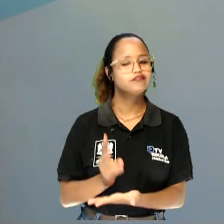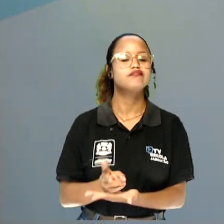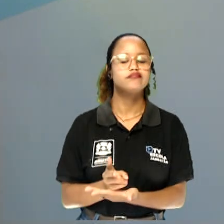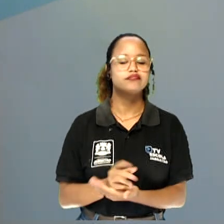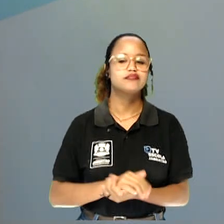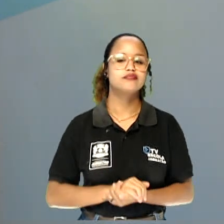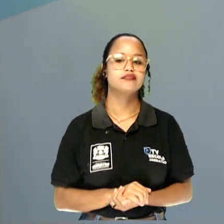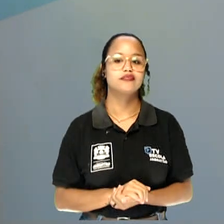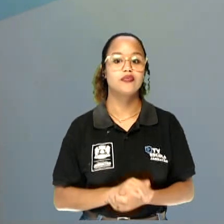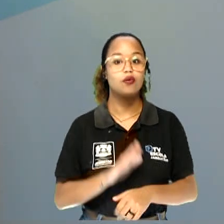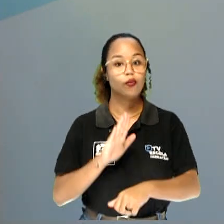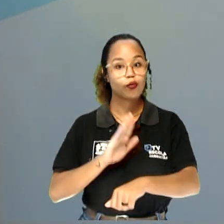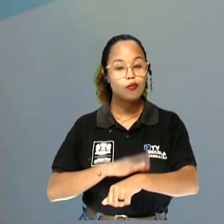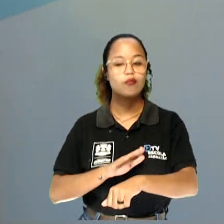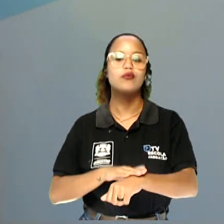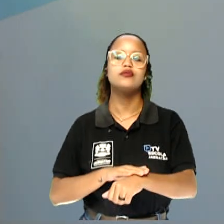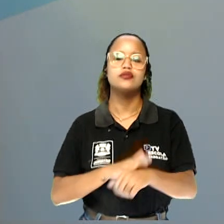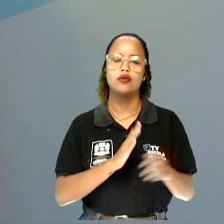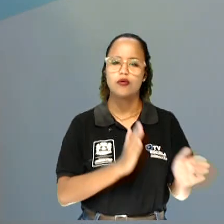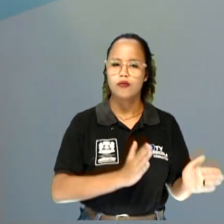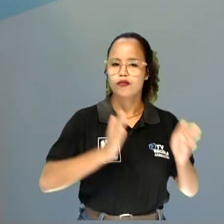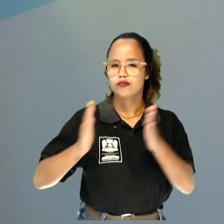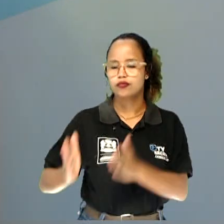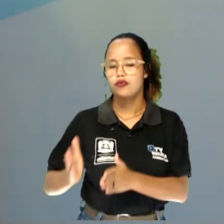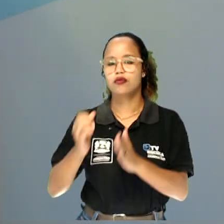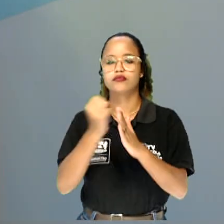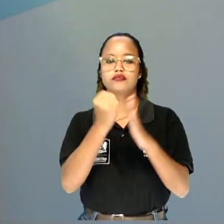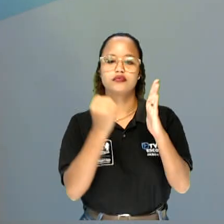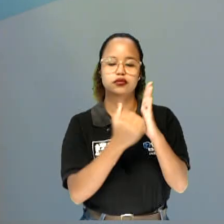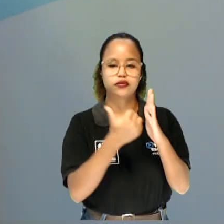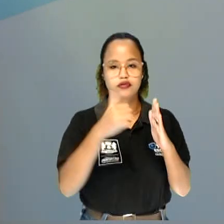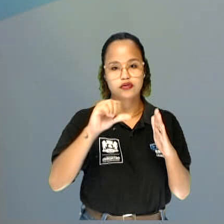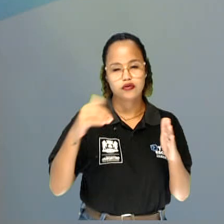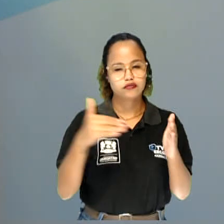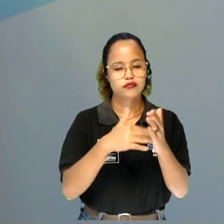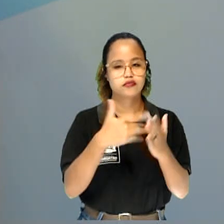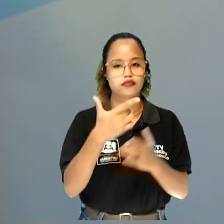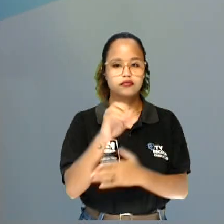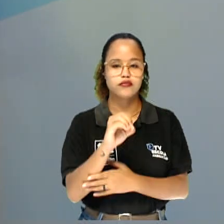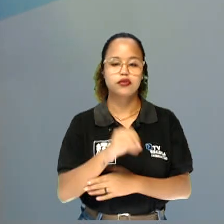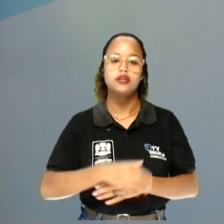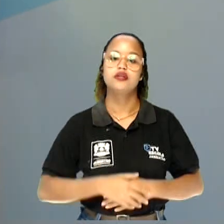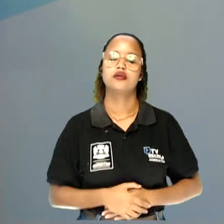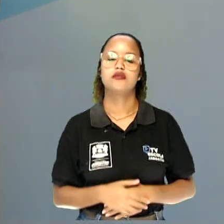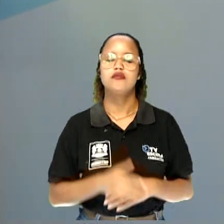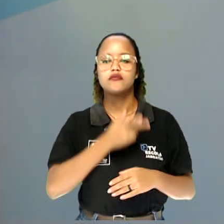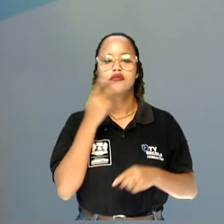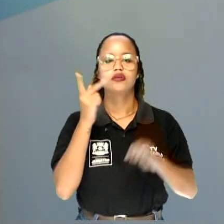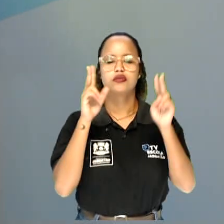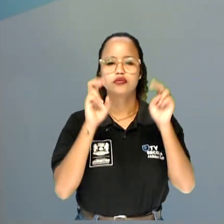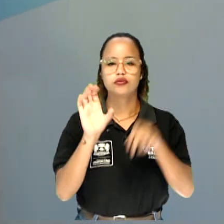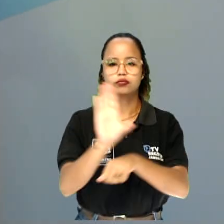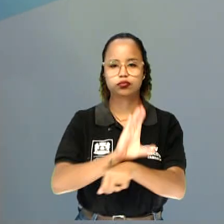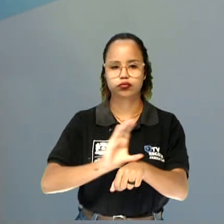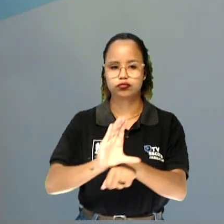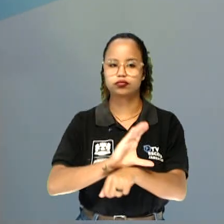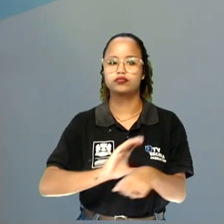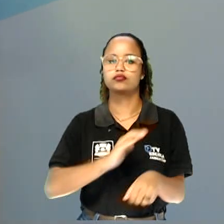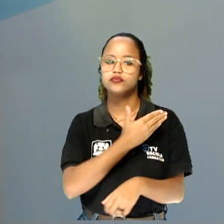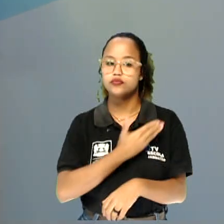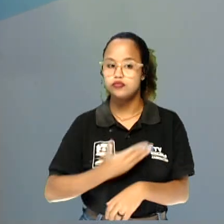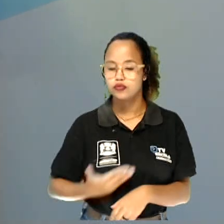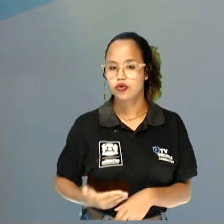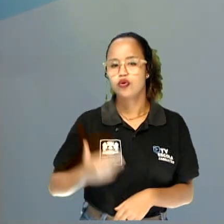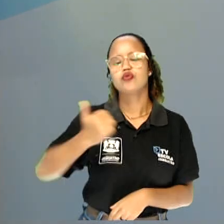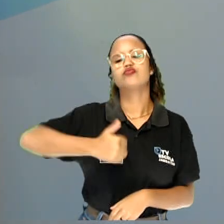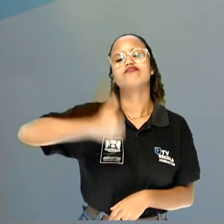esse momento de passagem do século XIX para o século XX, a gente vai falar sobre a Constituição da República e